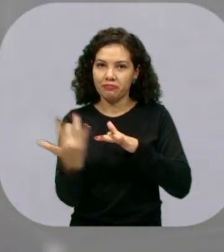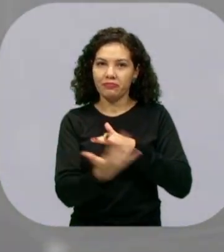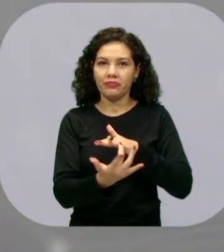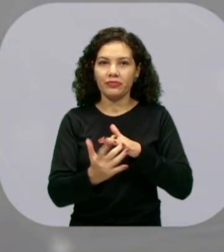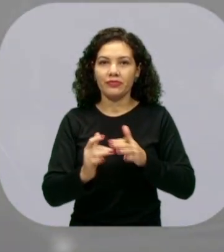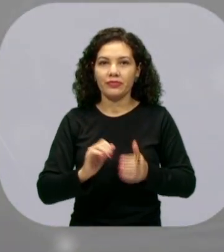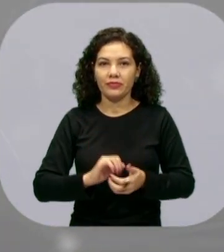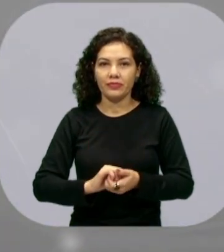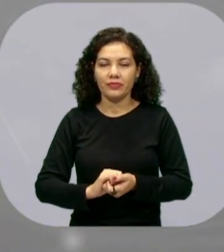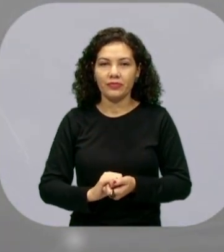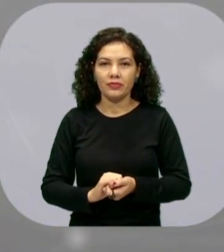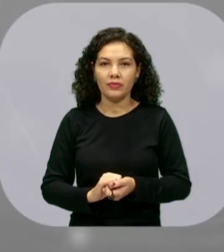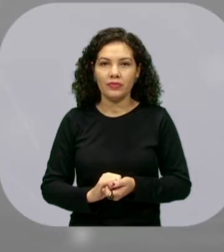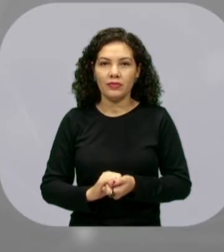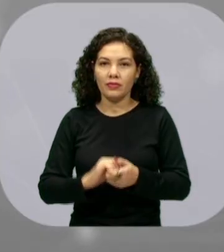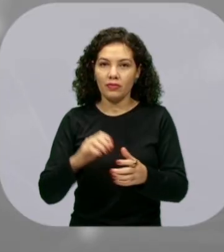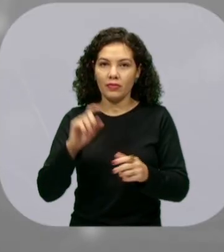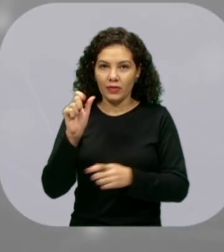sociais.